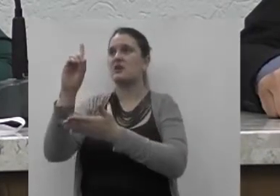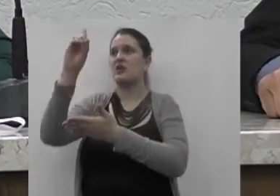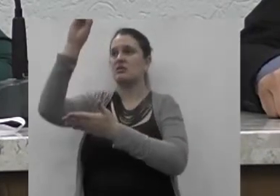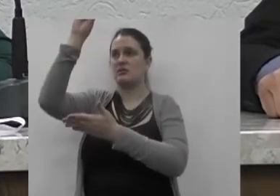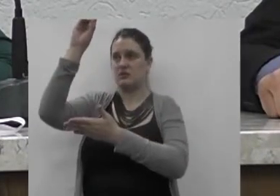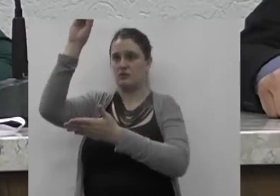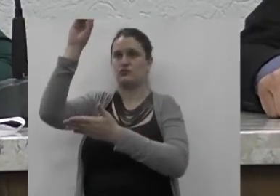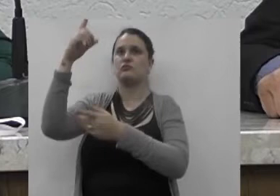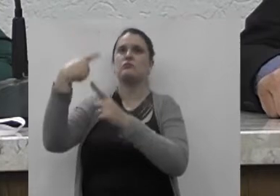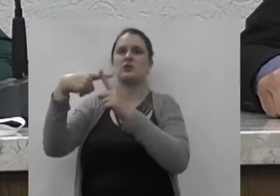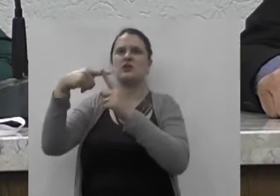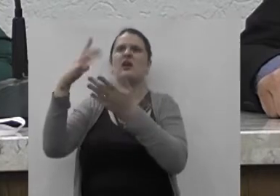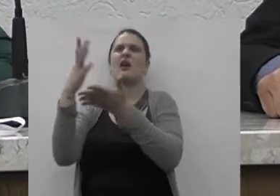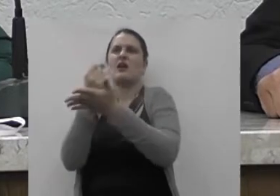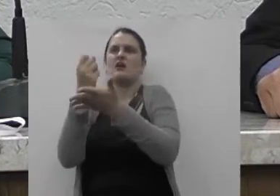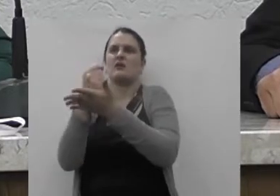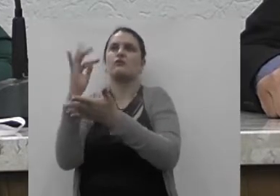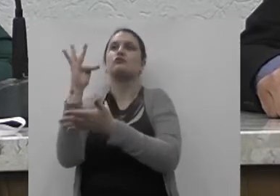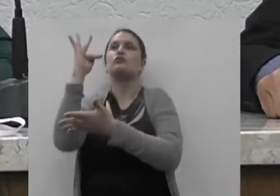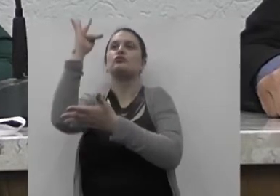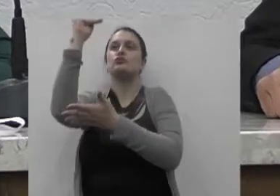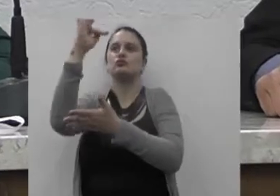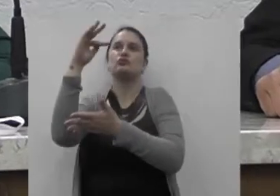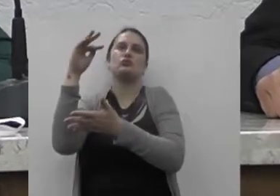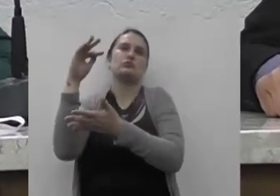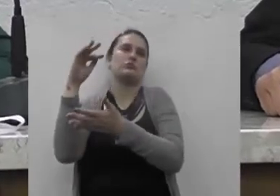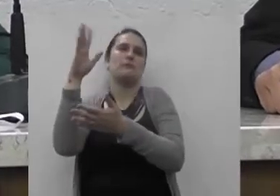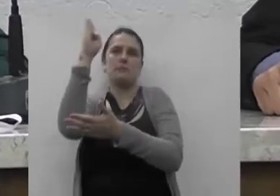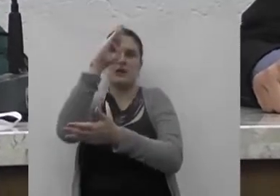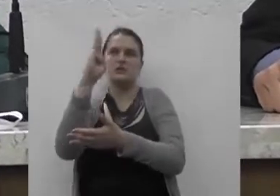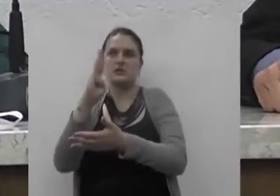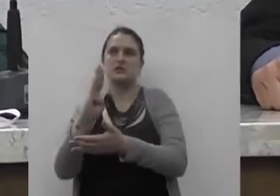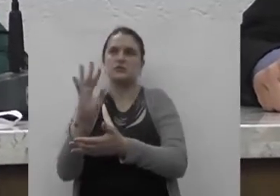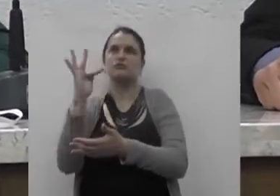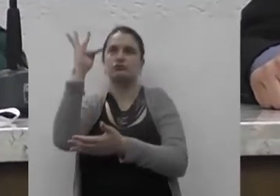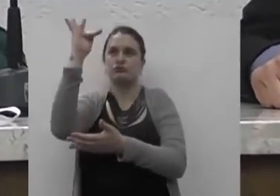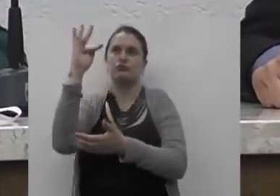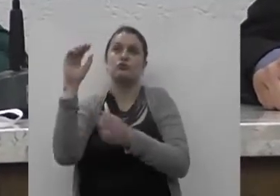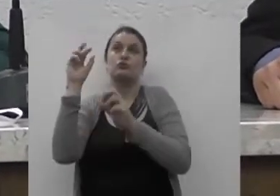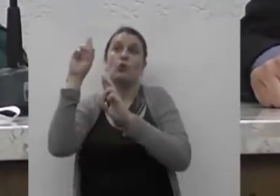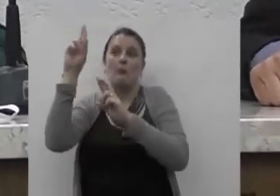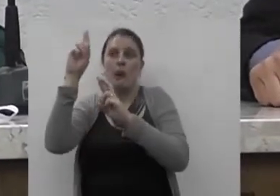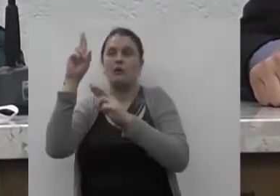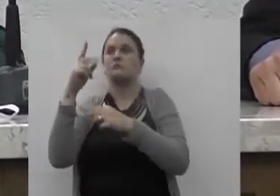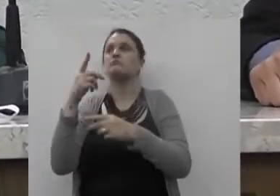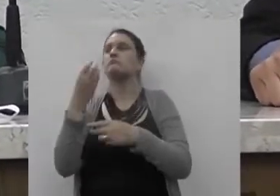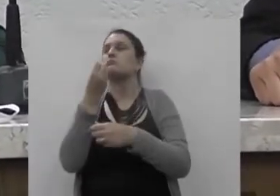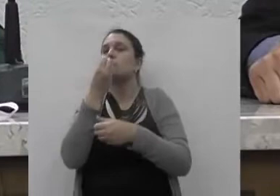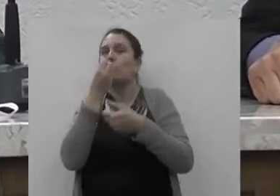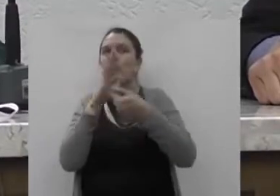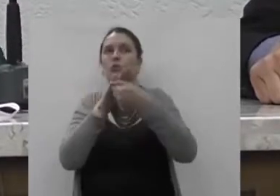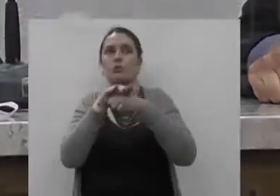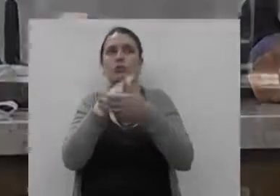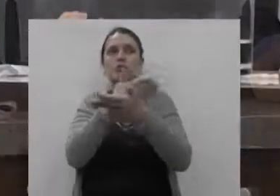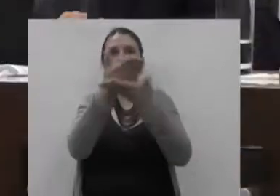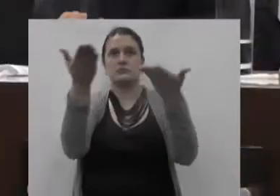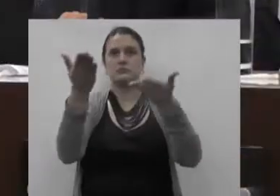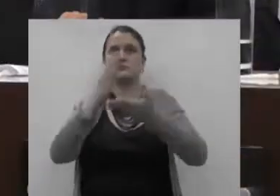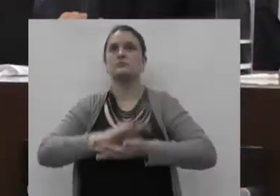Deus pelas vitórias que virão aí para o nosso futuro. E desejo a todos uma boa